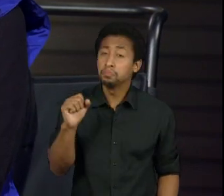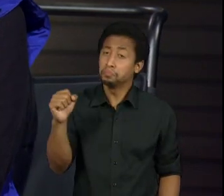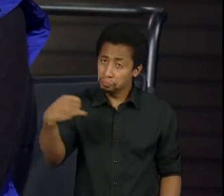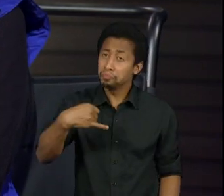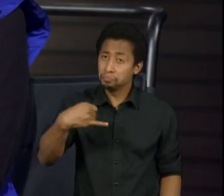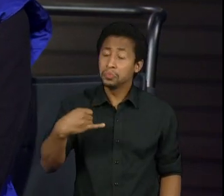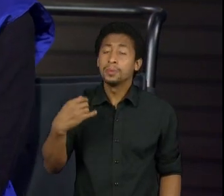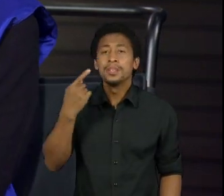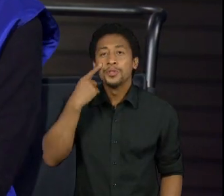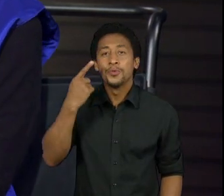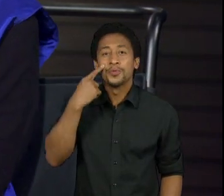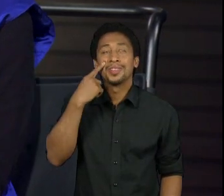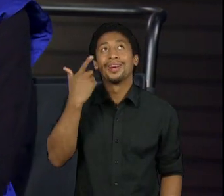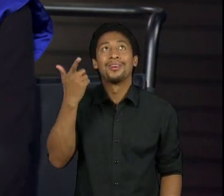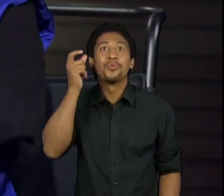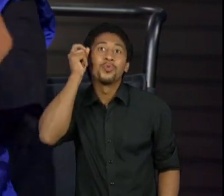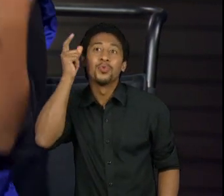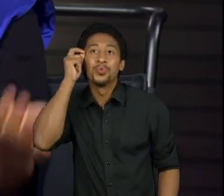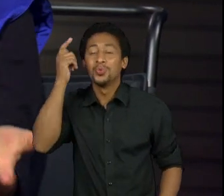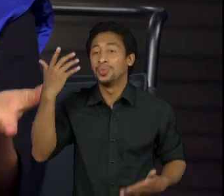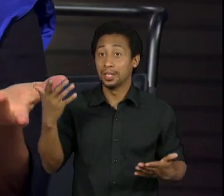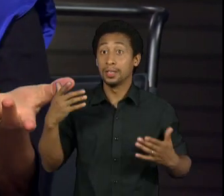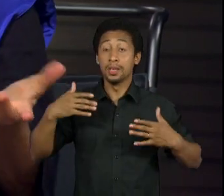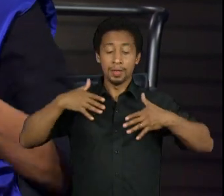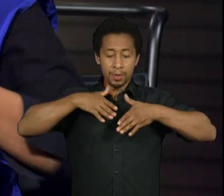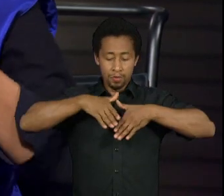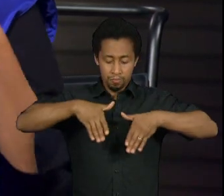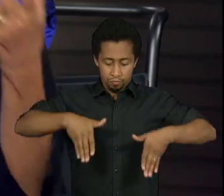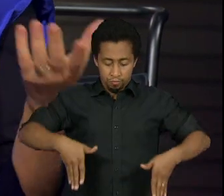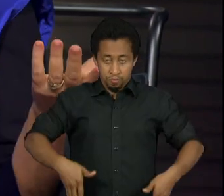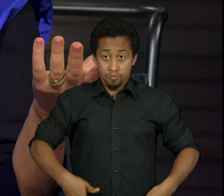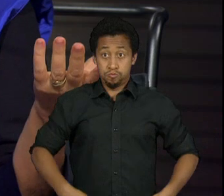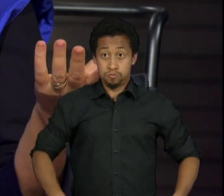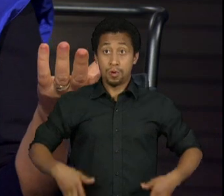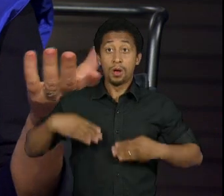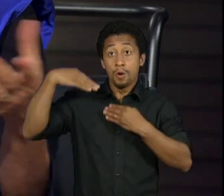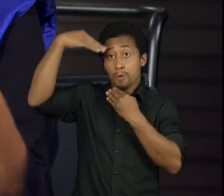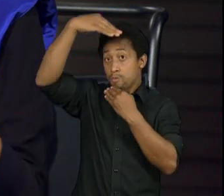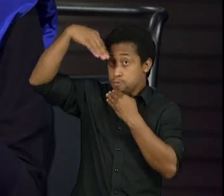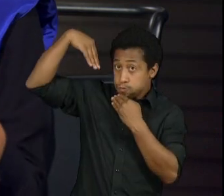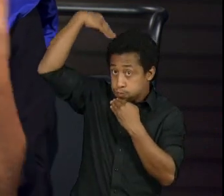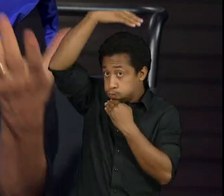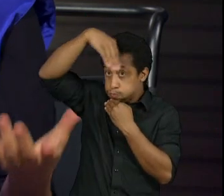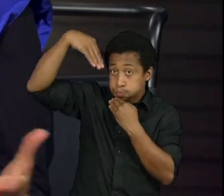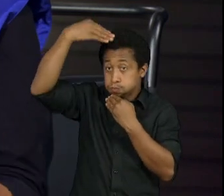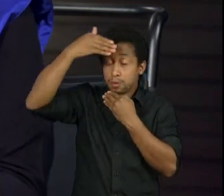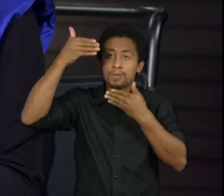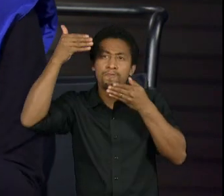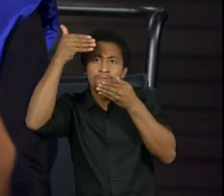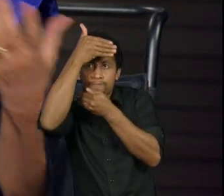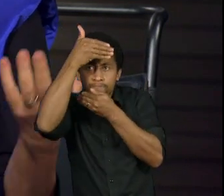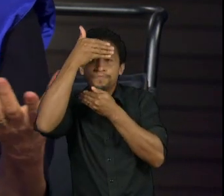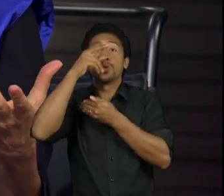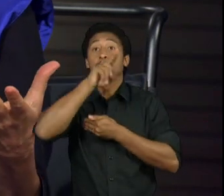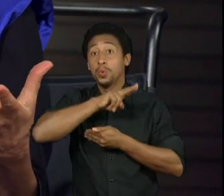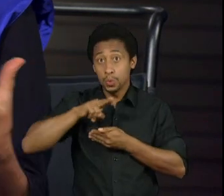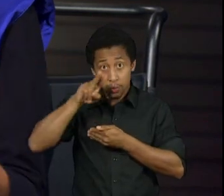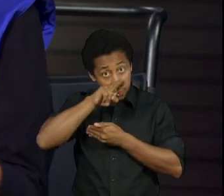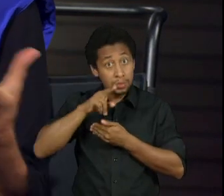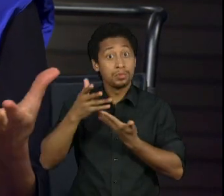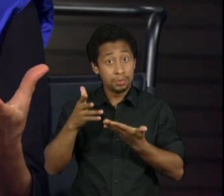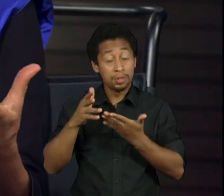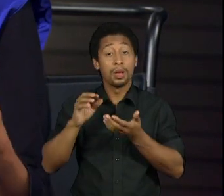vê túnicas, né, que são vestidos, são usados até hoje por povos orientais e outros